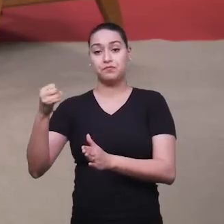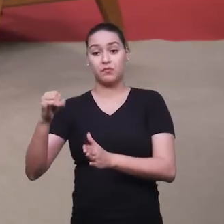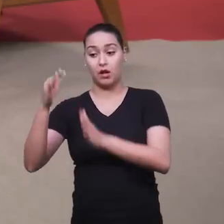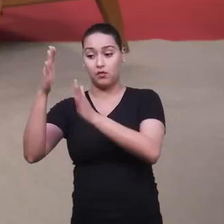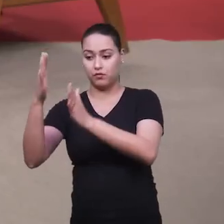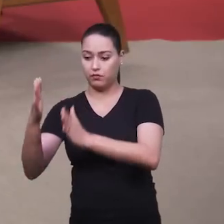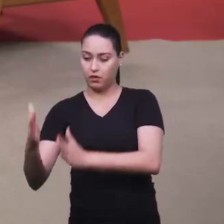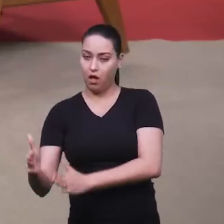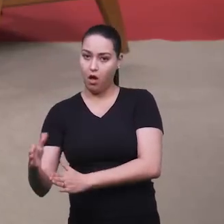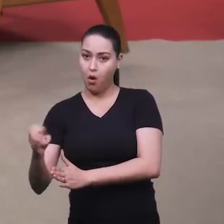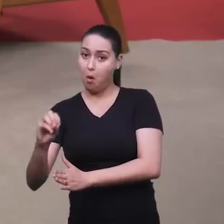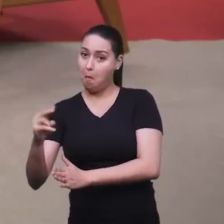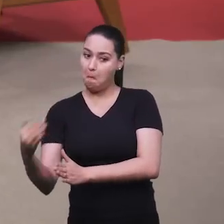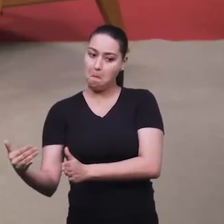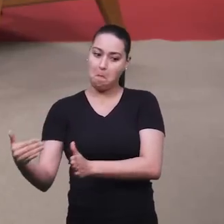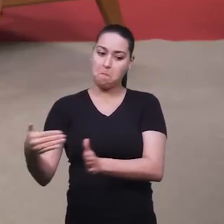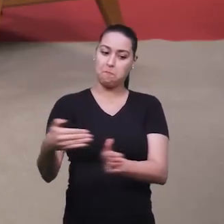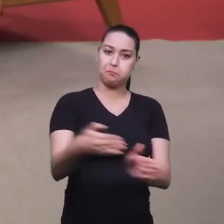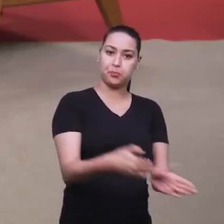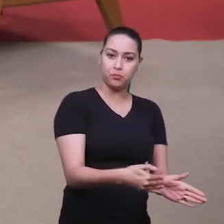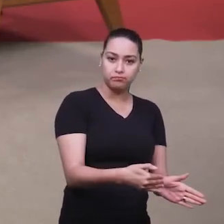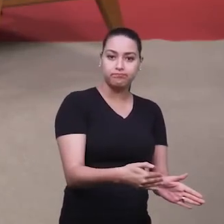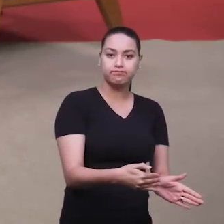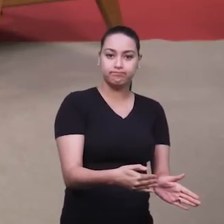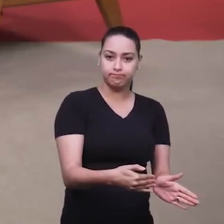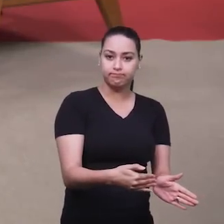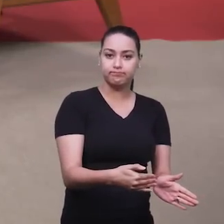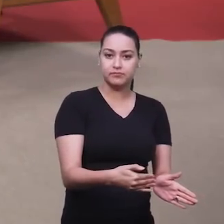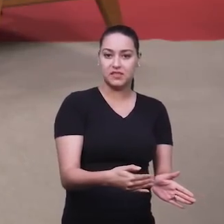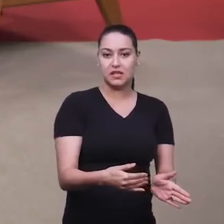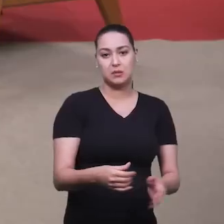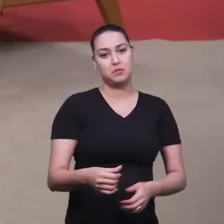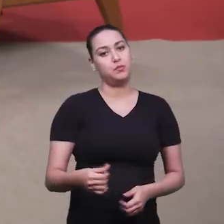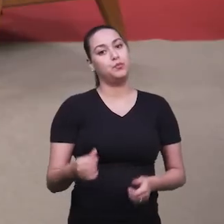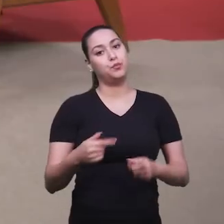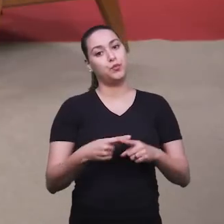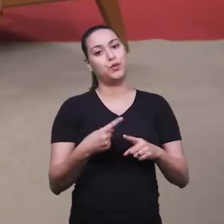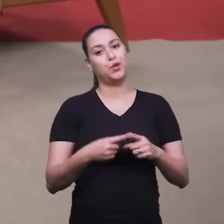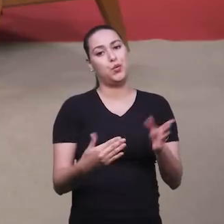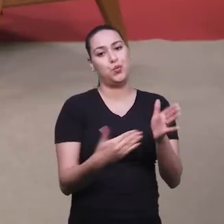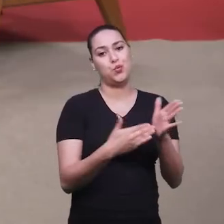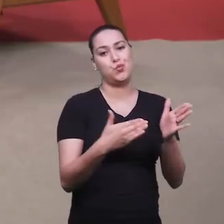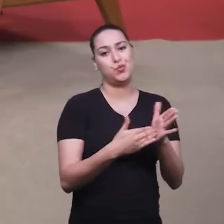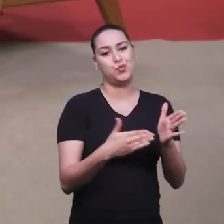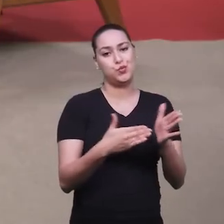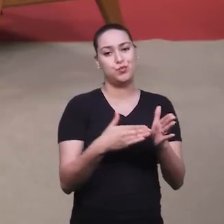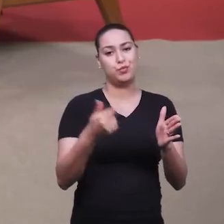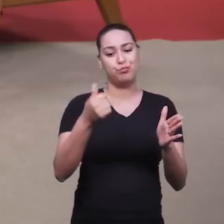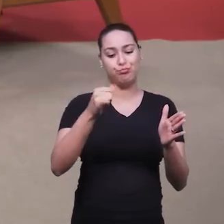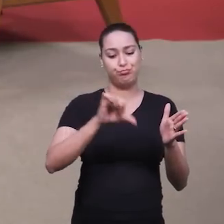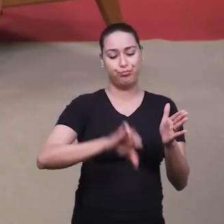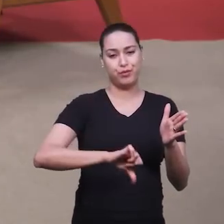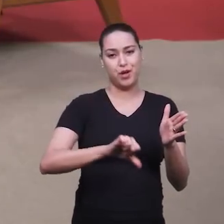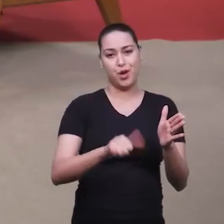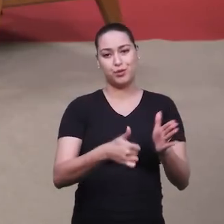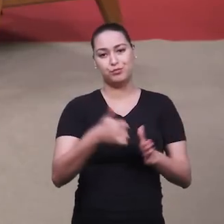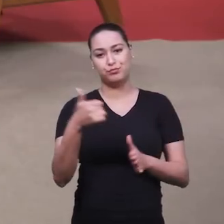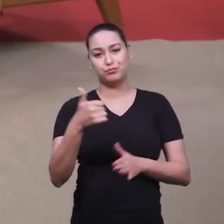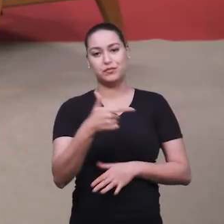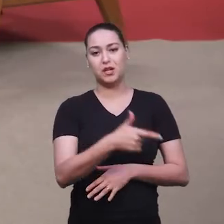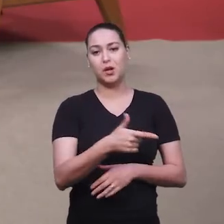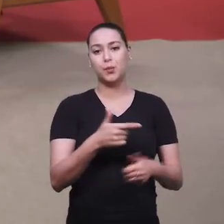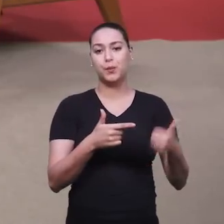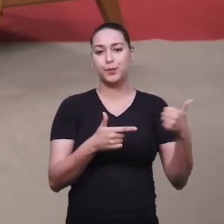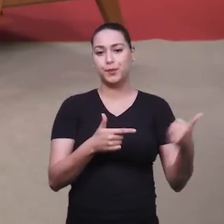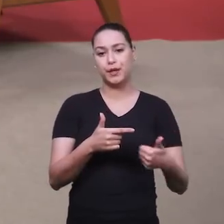quer dizer, e outra coisa, né? Assim, o último estado pior do que o primeiro. Isso